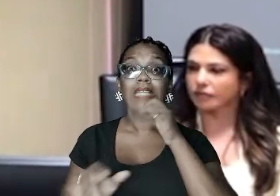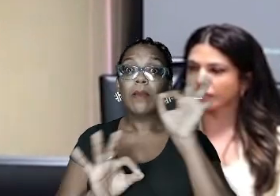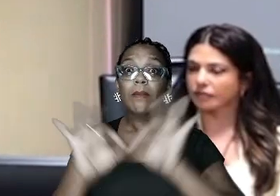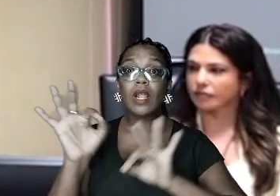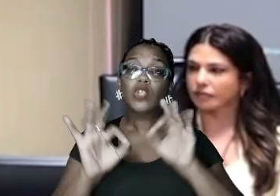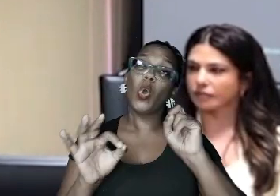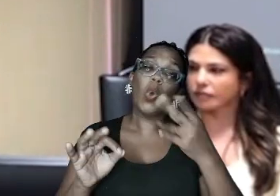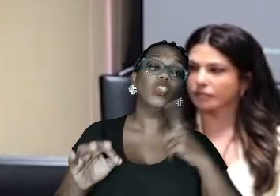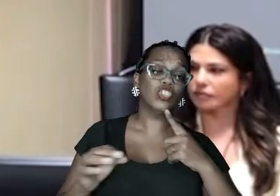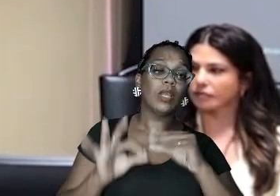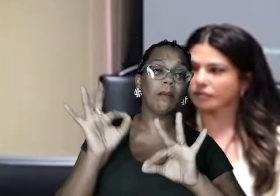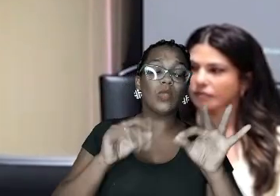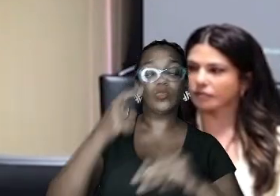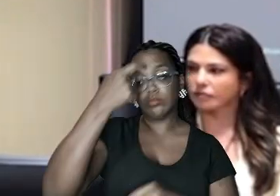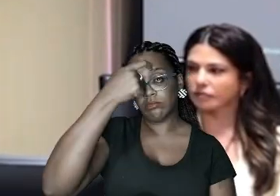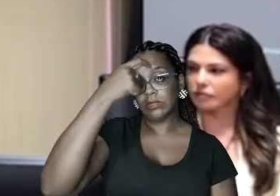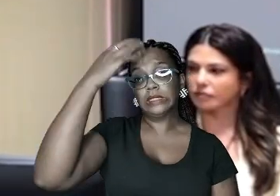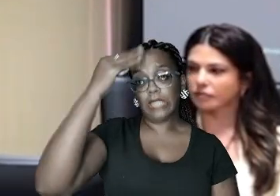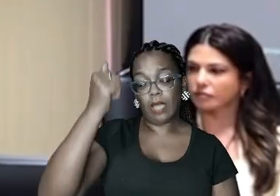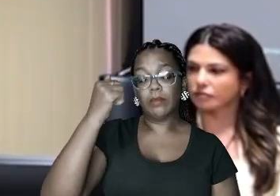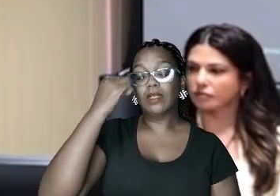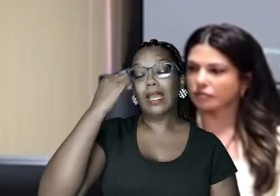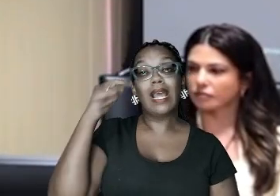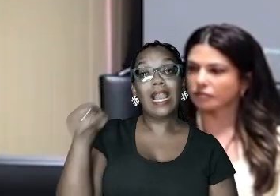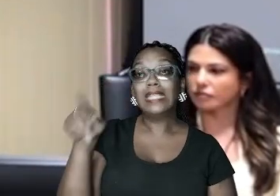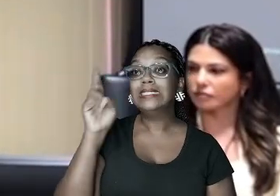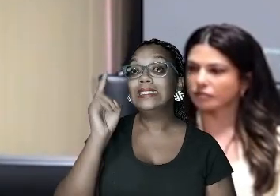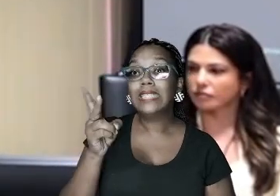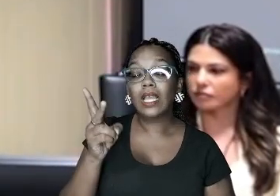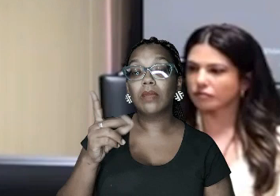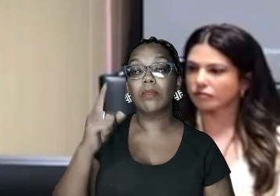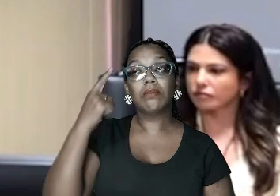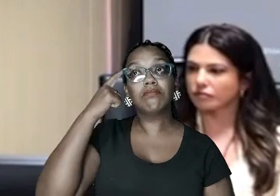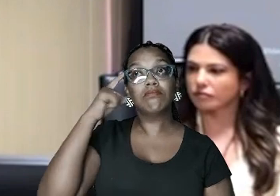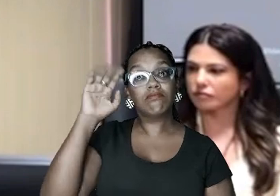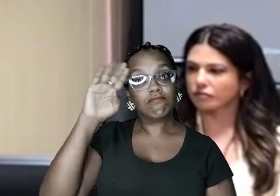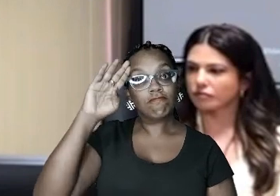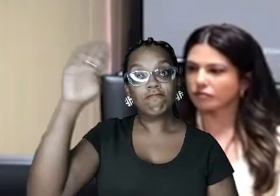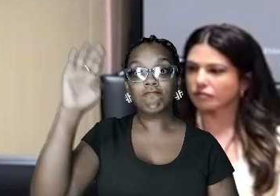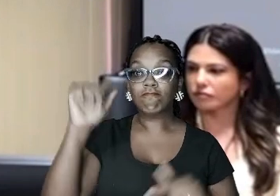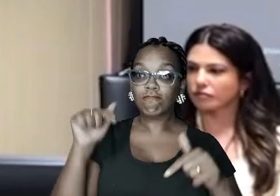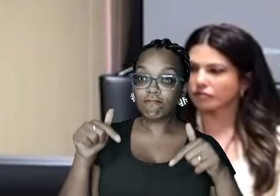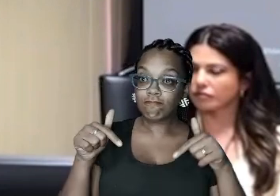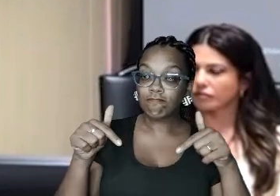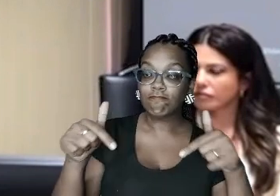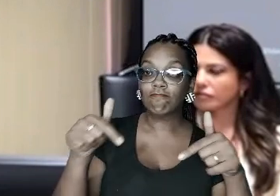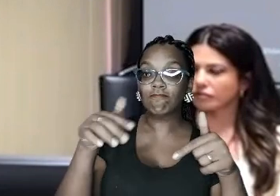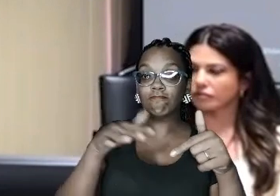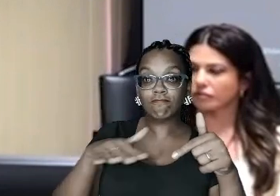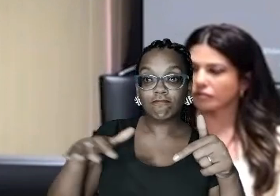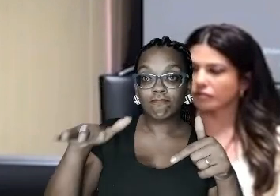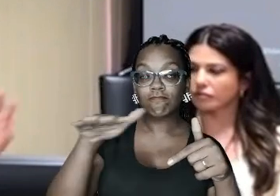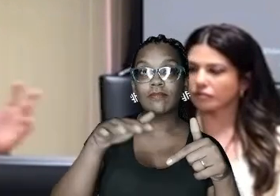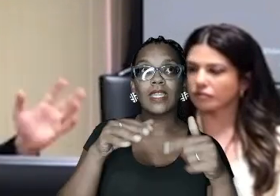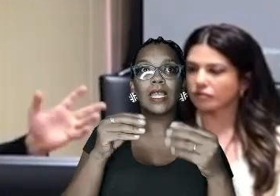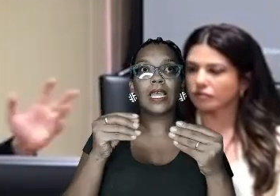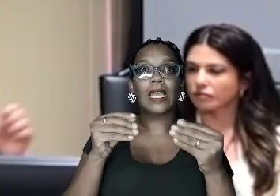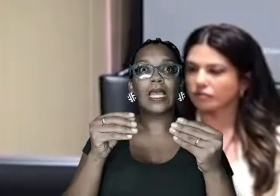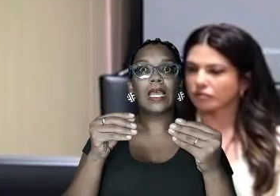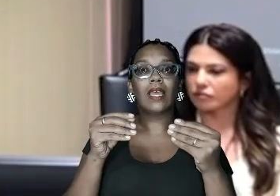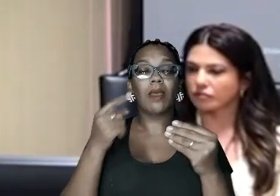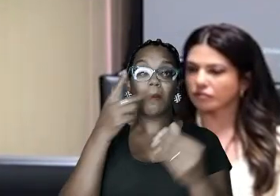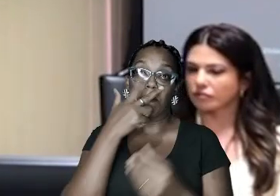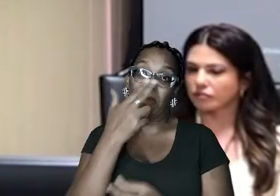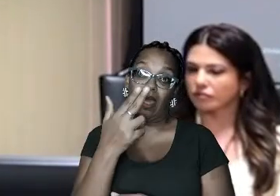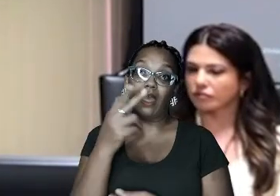ela ao longo do tempo sem o plano ou com o plano deficiente digamos assim ela sempre teve como tônica aplicar no